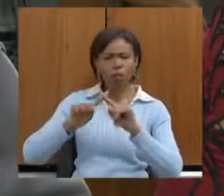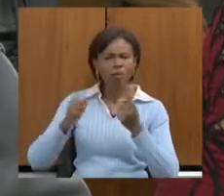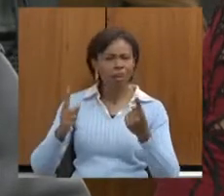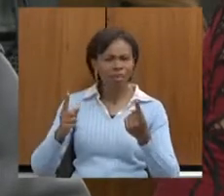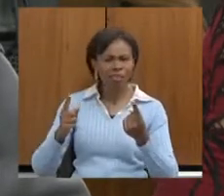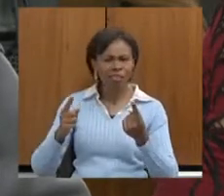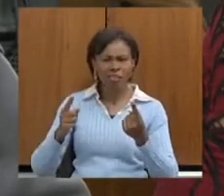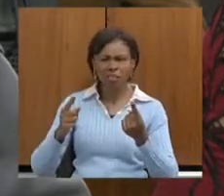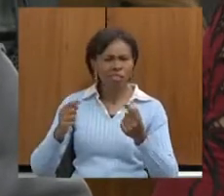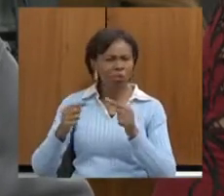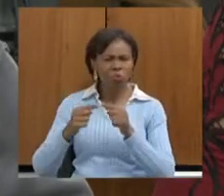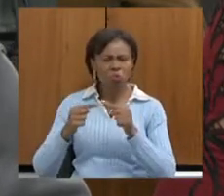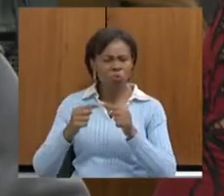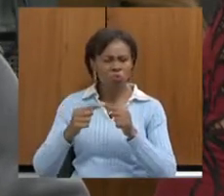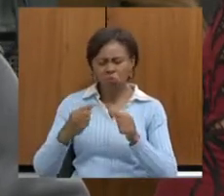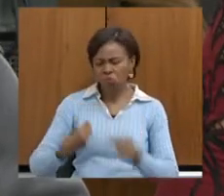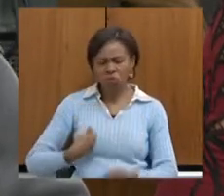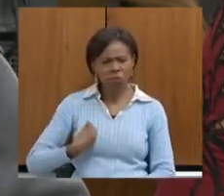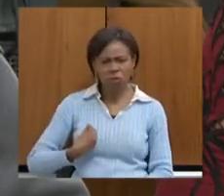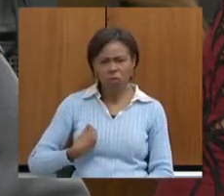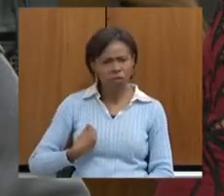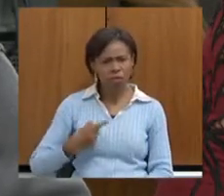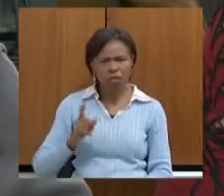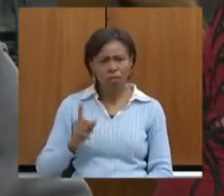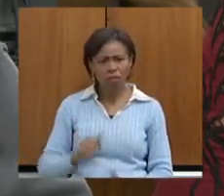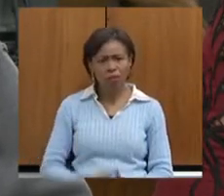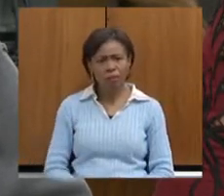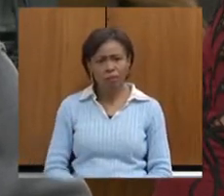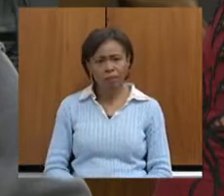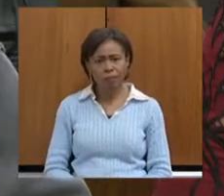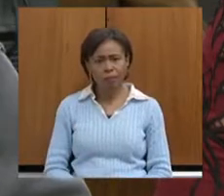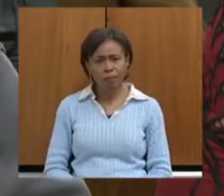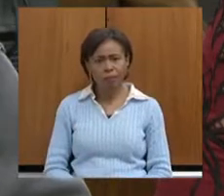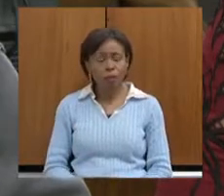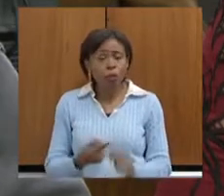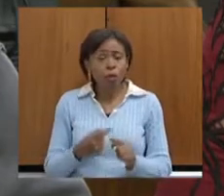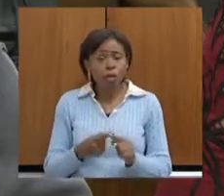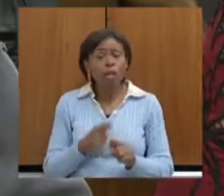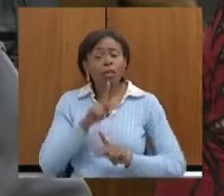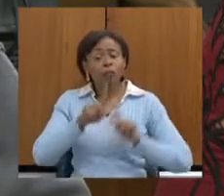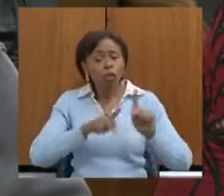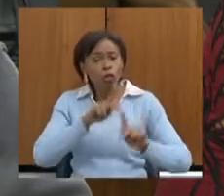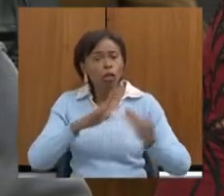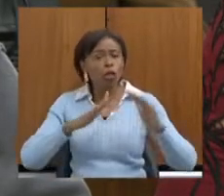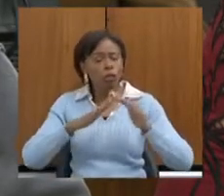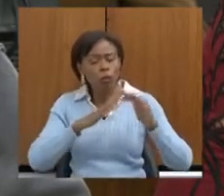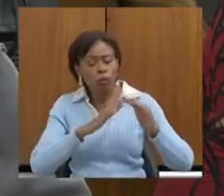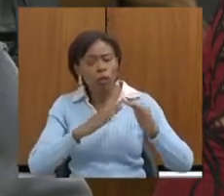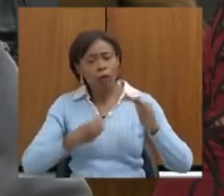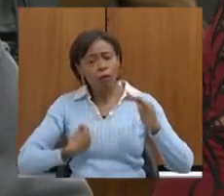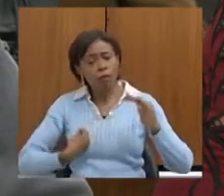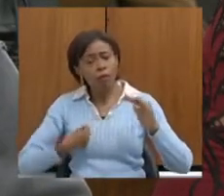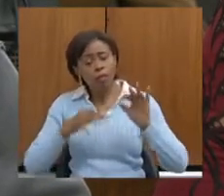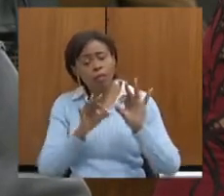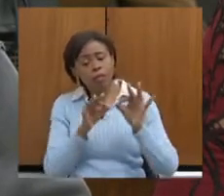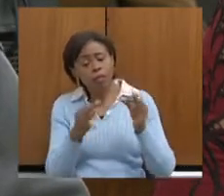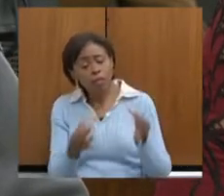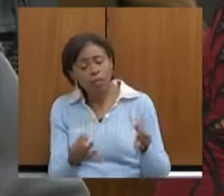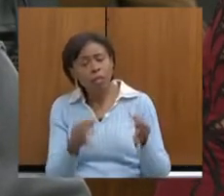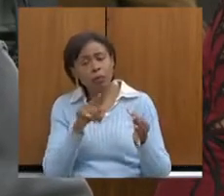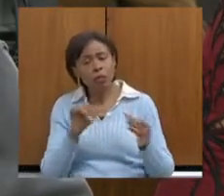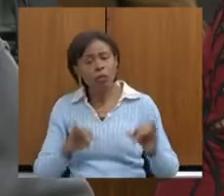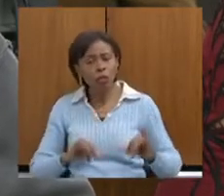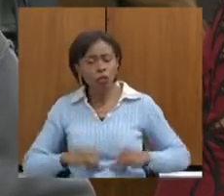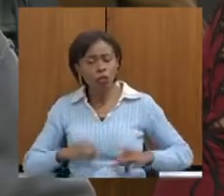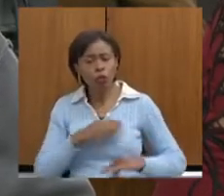bonitas mas elas não reproduzem o modo de vidro é muito simples e garantir o modo de vida os atingidos